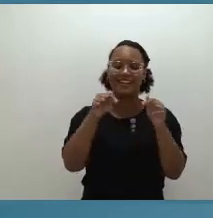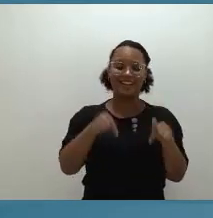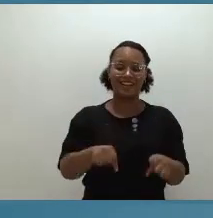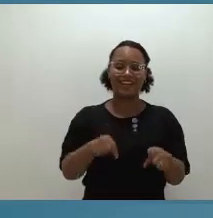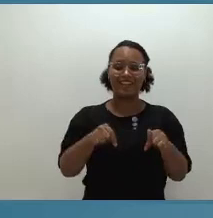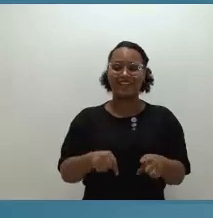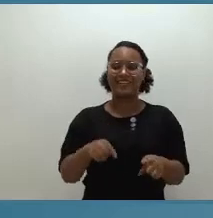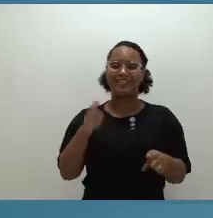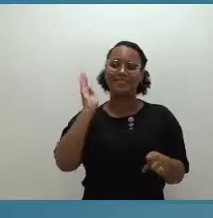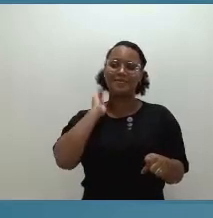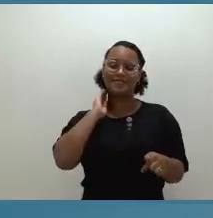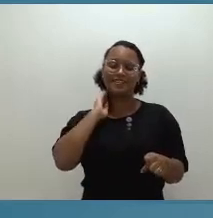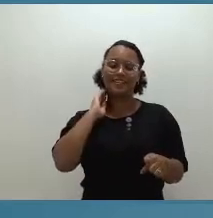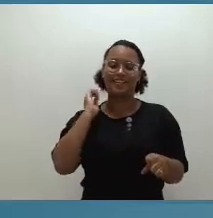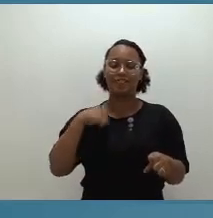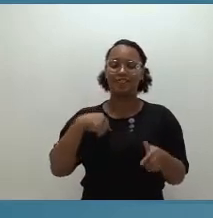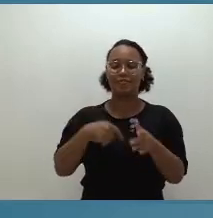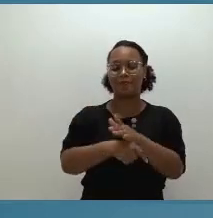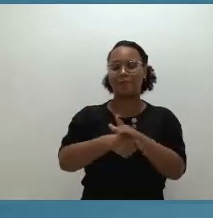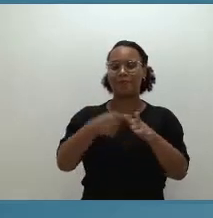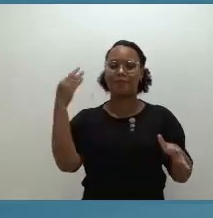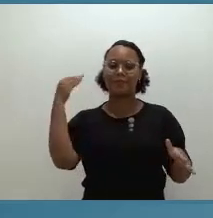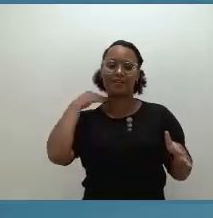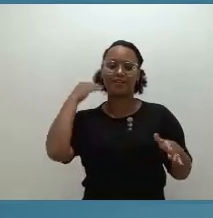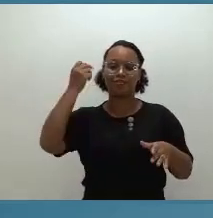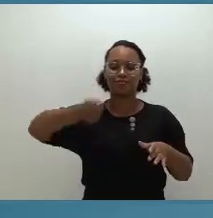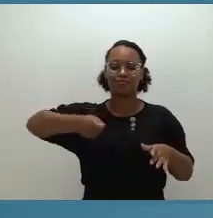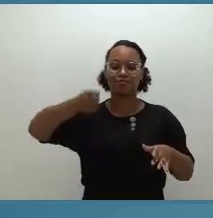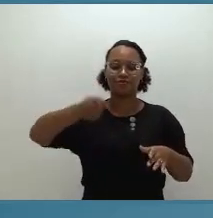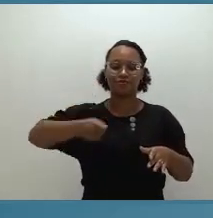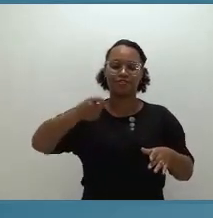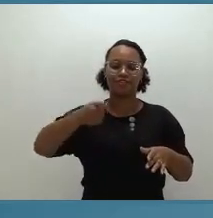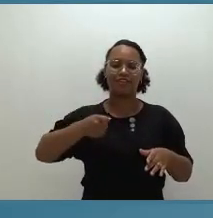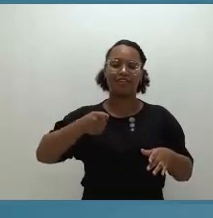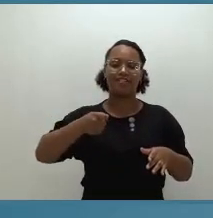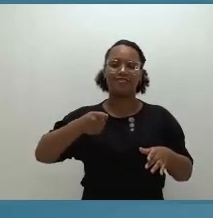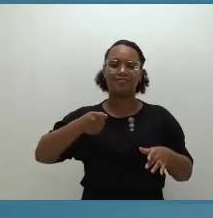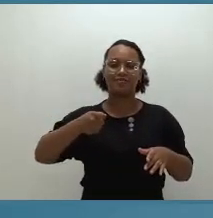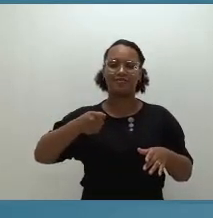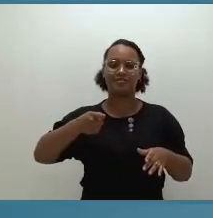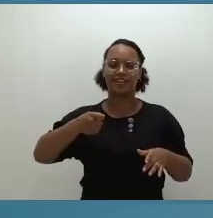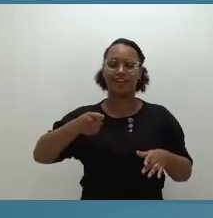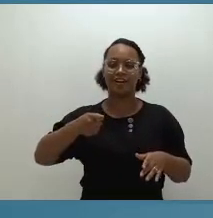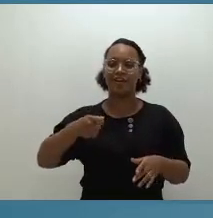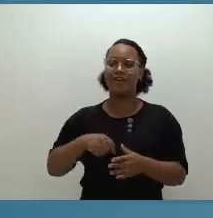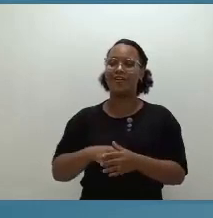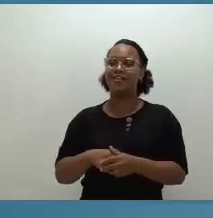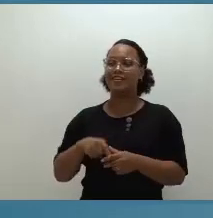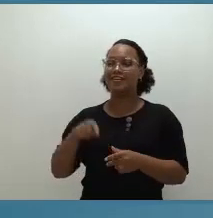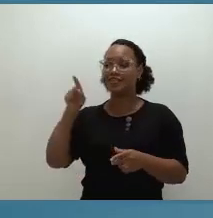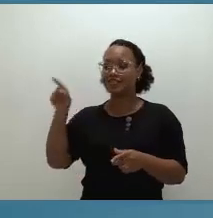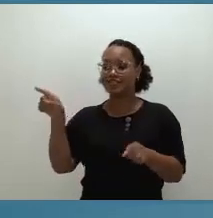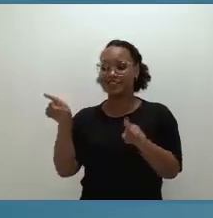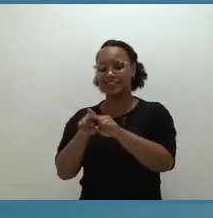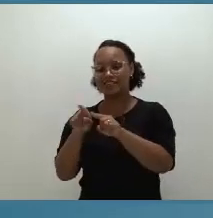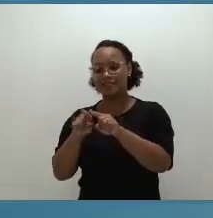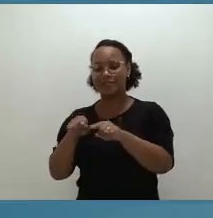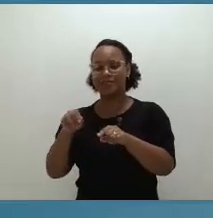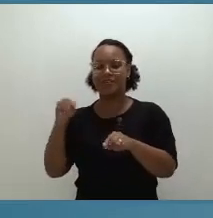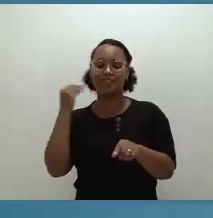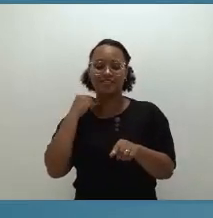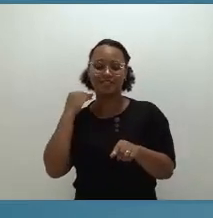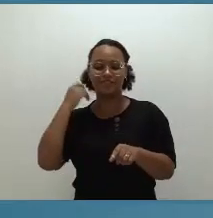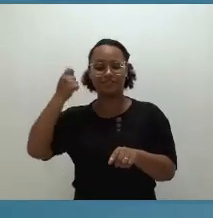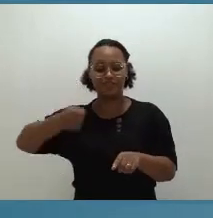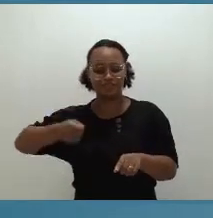e fui o primeiro juiz do Tribunal de Júri da 15ª Vara Penal. e Vossa Excelência era juíza do Tribunal de Júri.